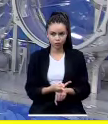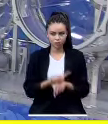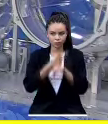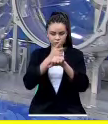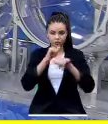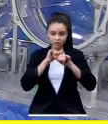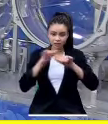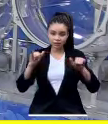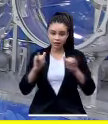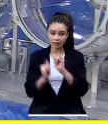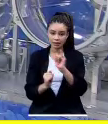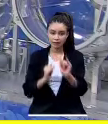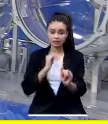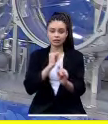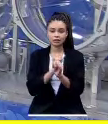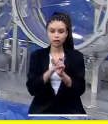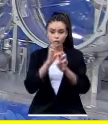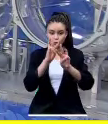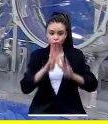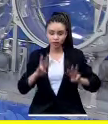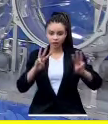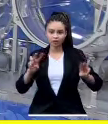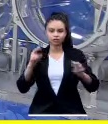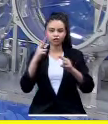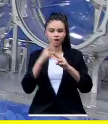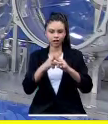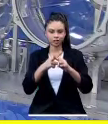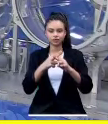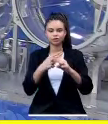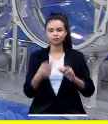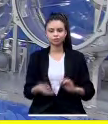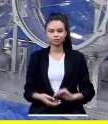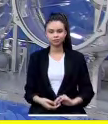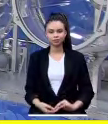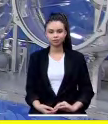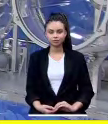página da Caixa na internet. loterias.caixa.gov.br.